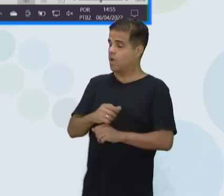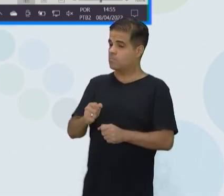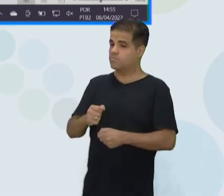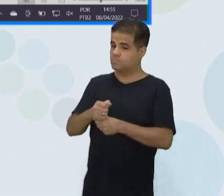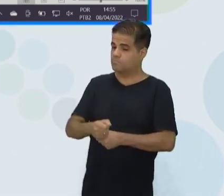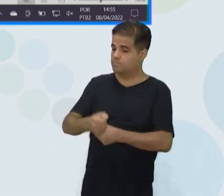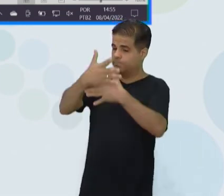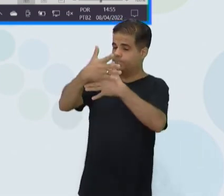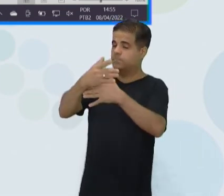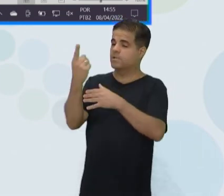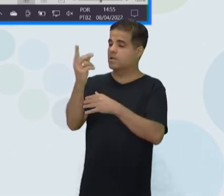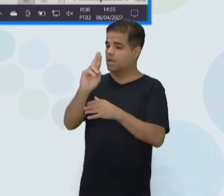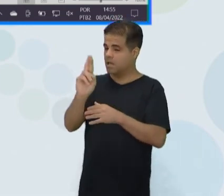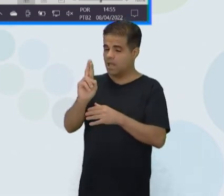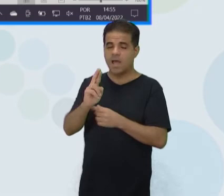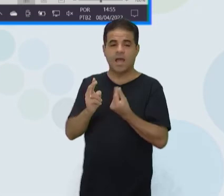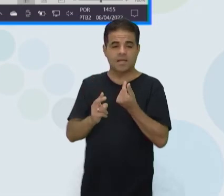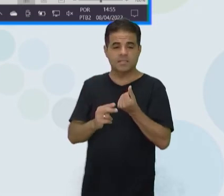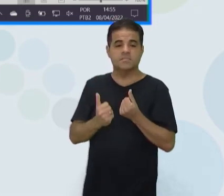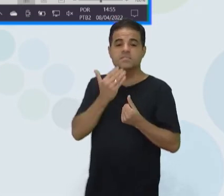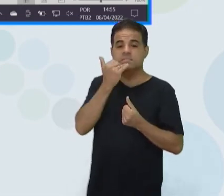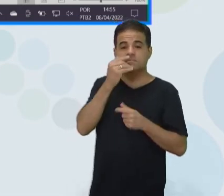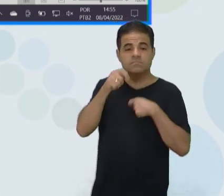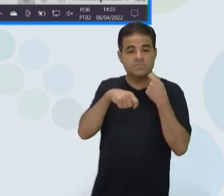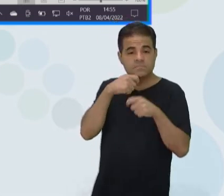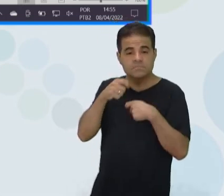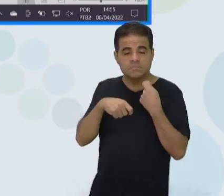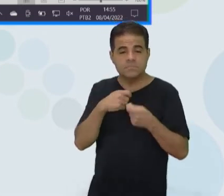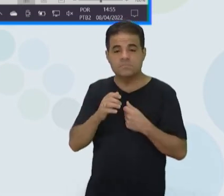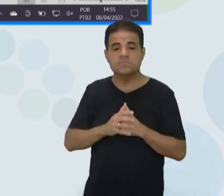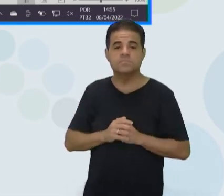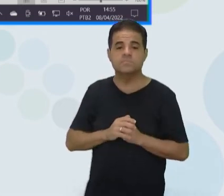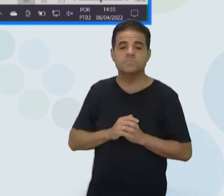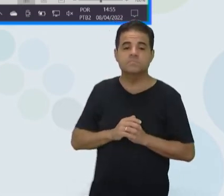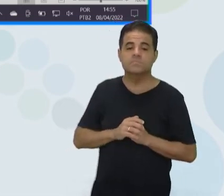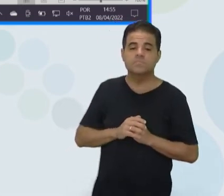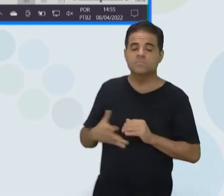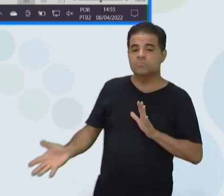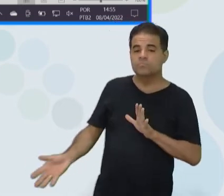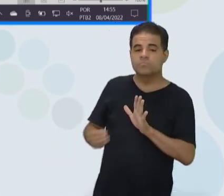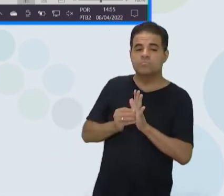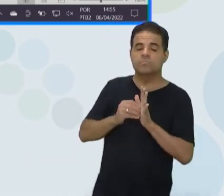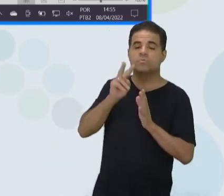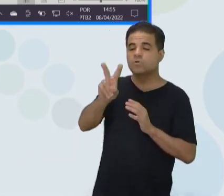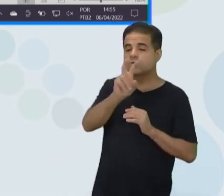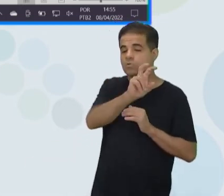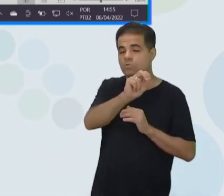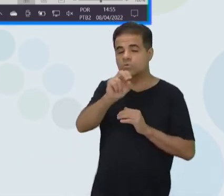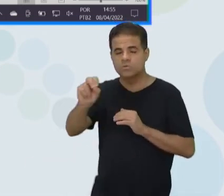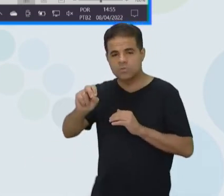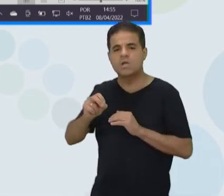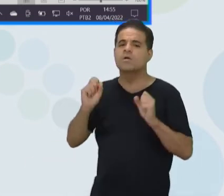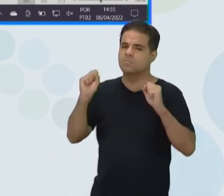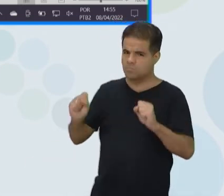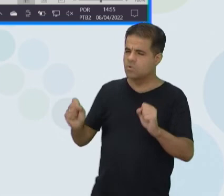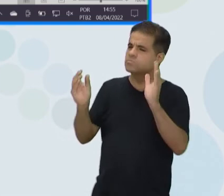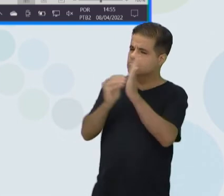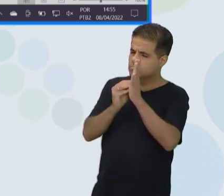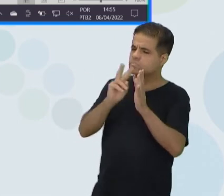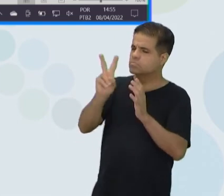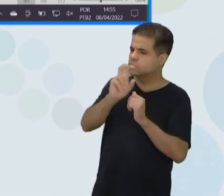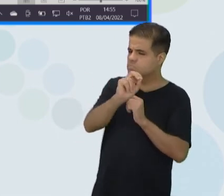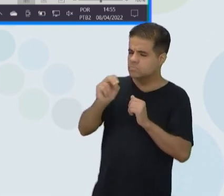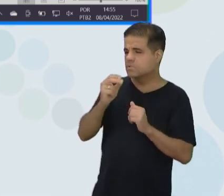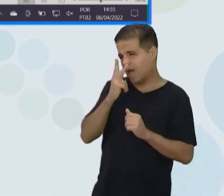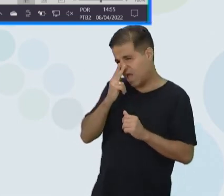já programadinha. a alimentação. Bom, aí a alimentação... quanto Eu você tinha colocado colocado? 200. Ah, então pode ser 200 também, porque Ela eu deve acredito